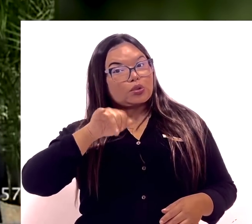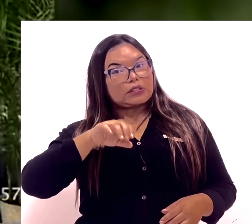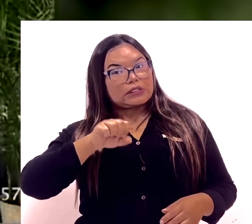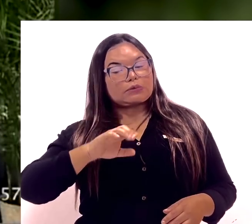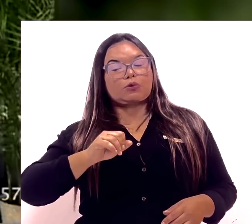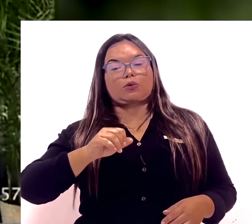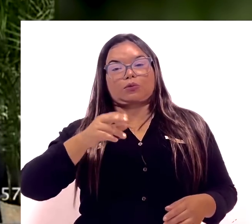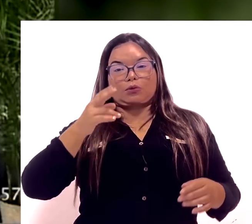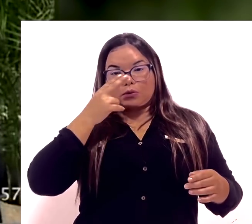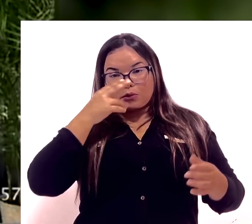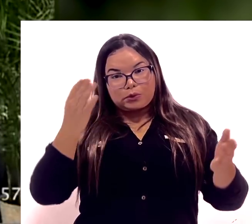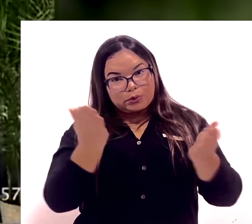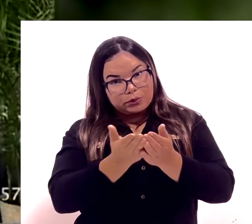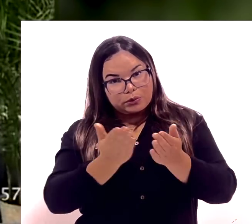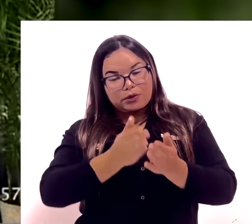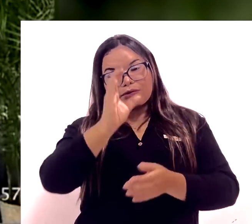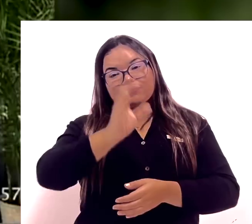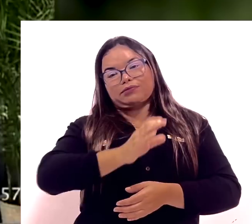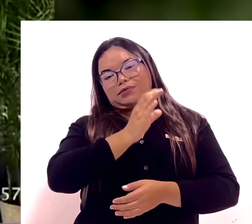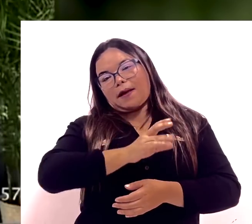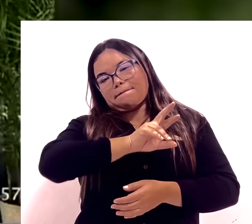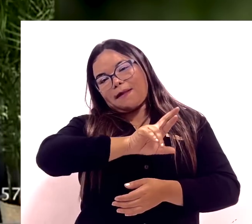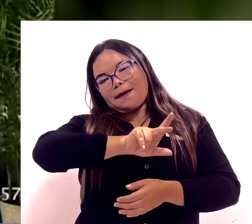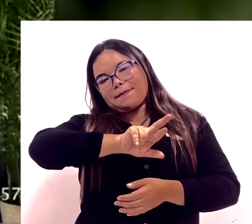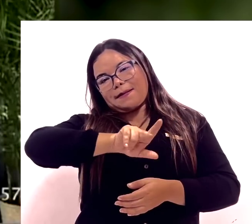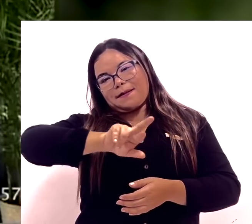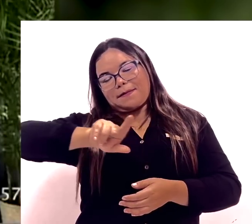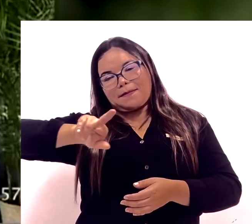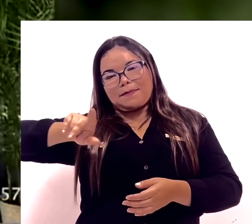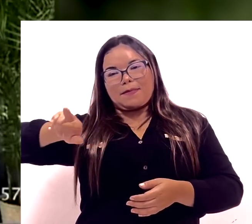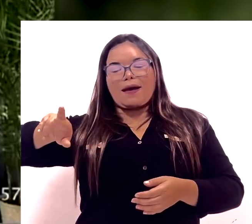o catolicismo e todos os demais.